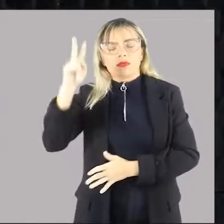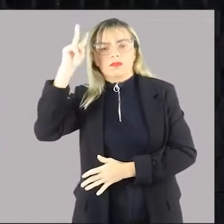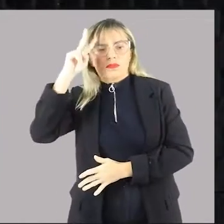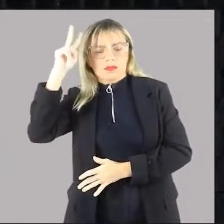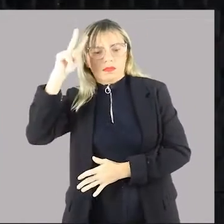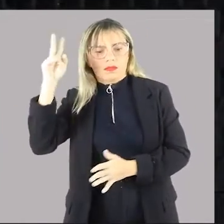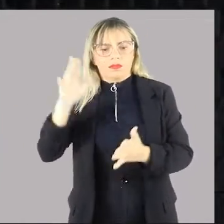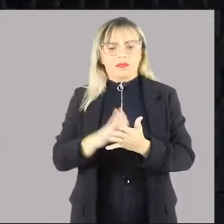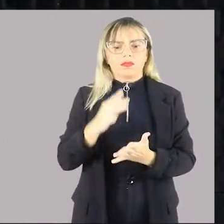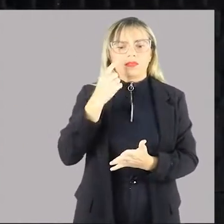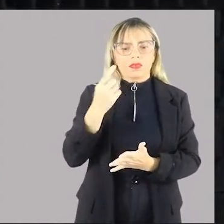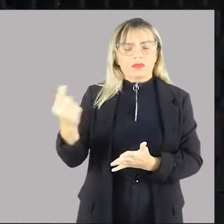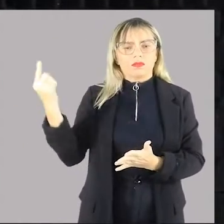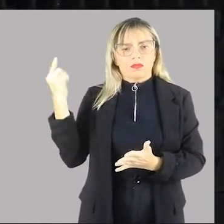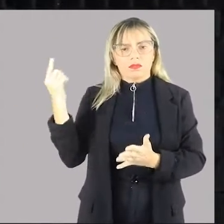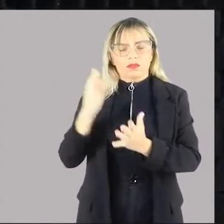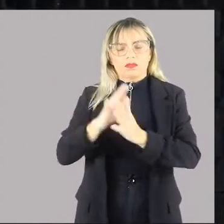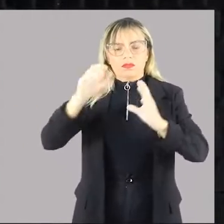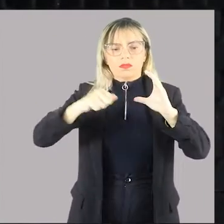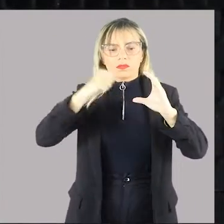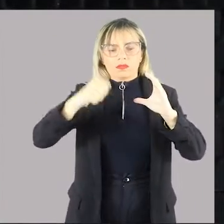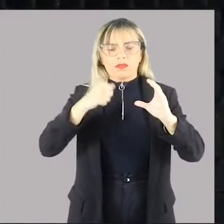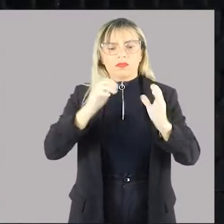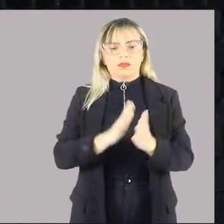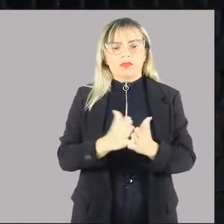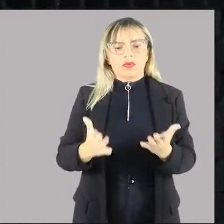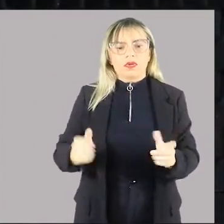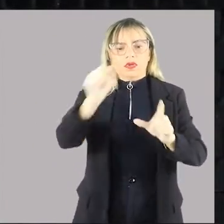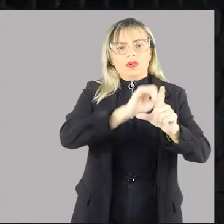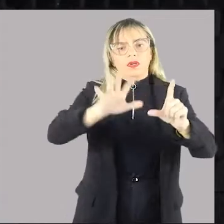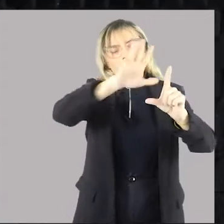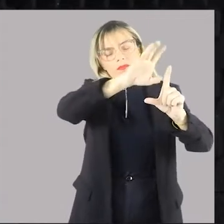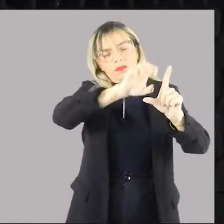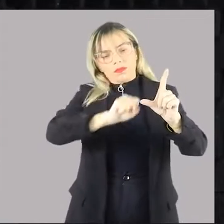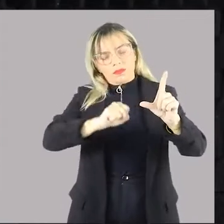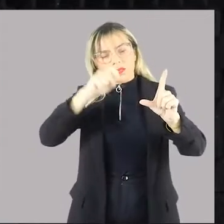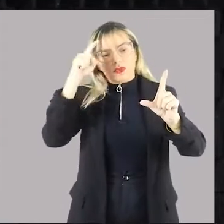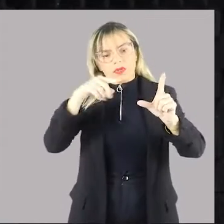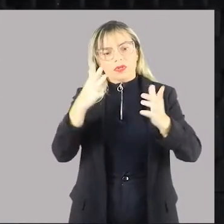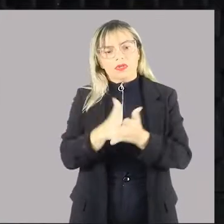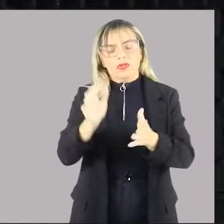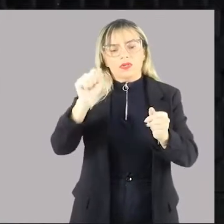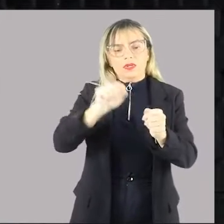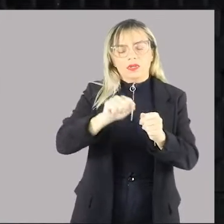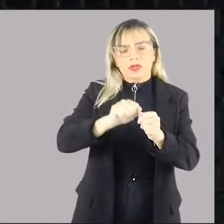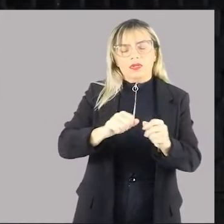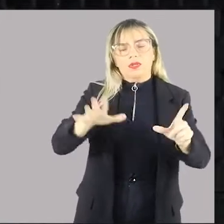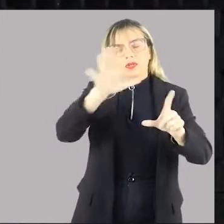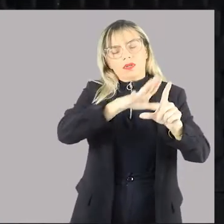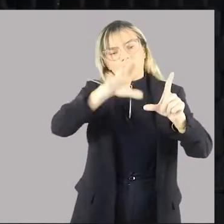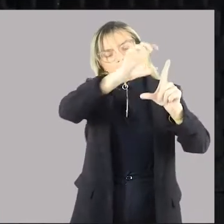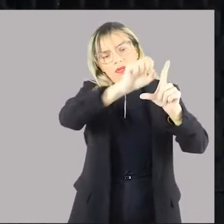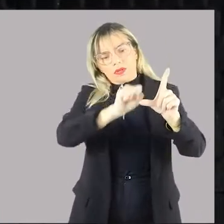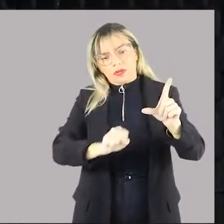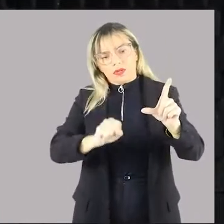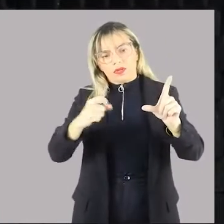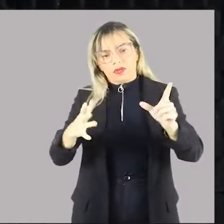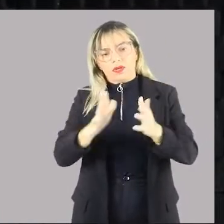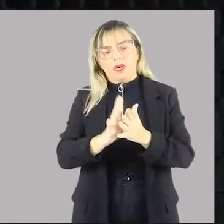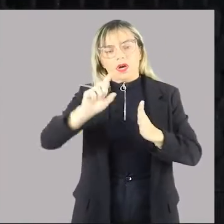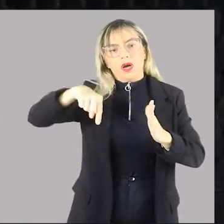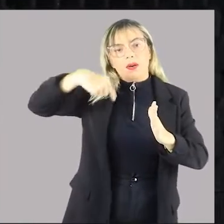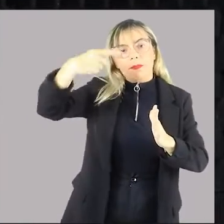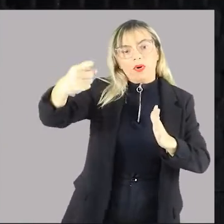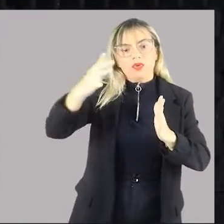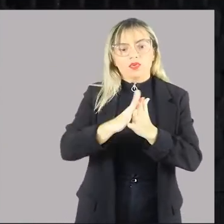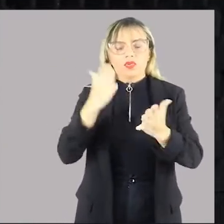lembre-se, no seu vídeo aparece um QR Code. O que você faz? Você vai lá e baixa esse QR Code após a